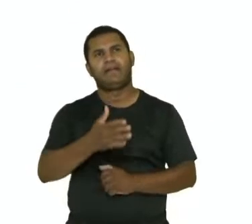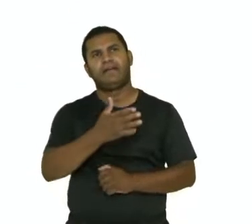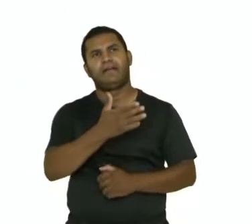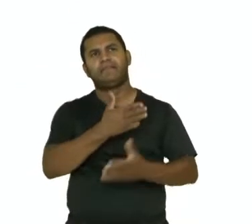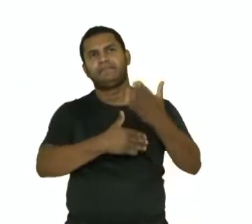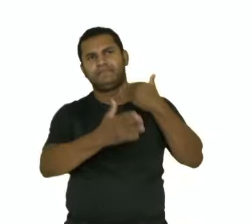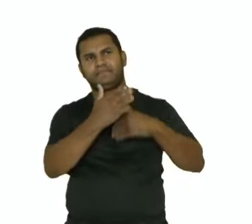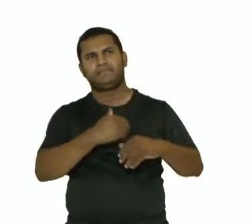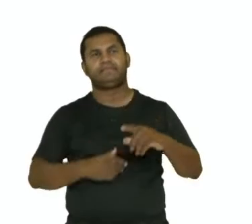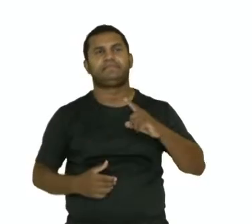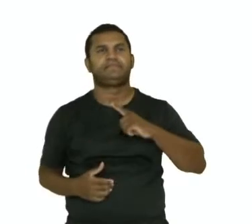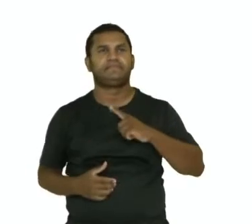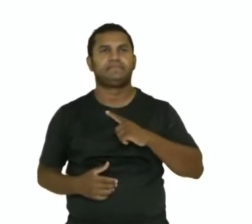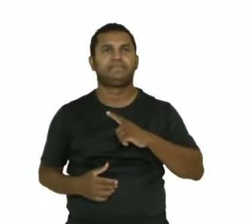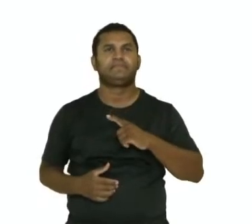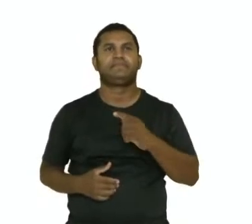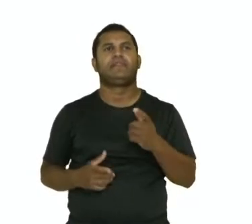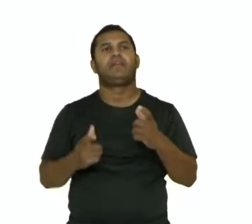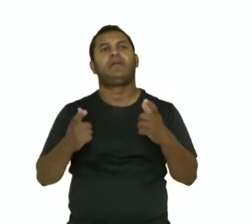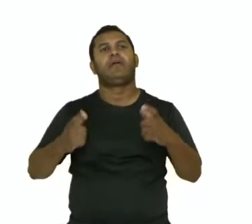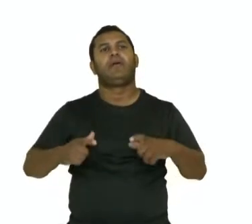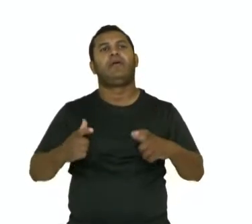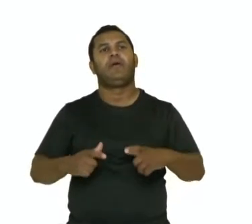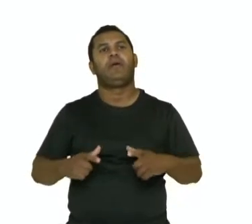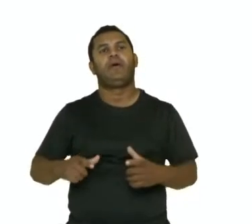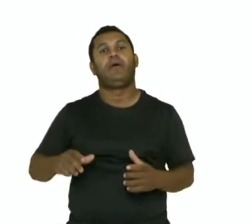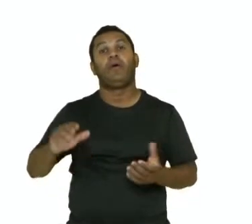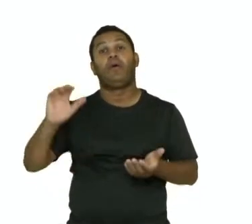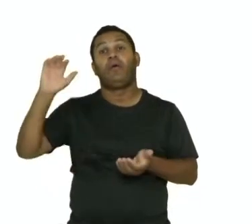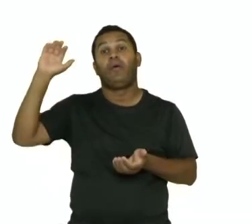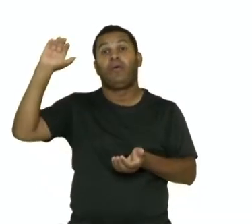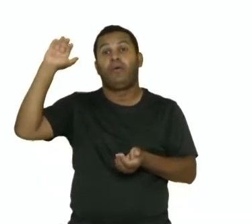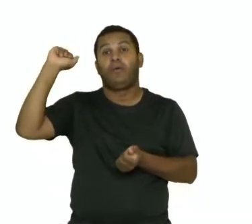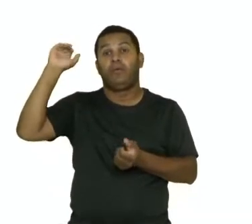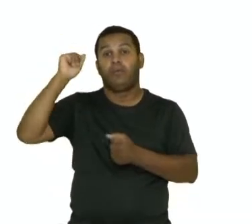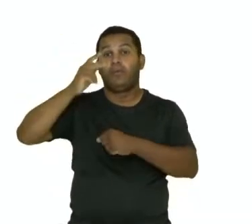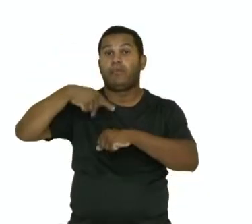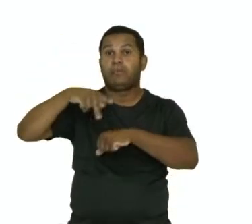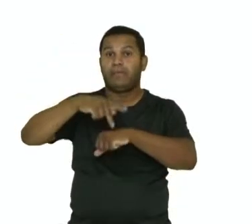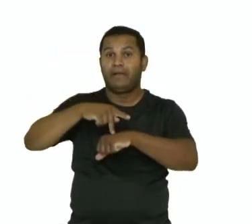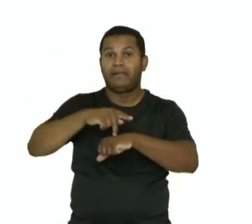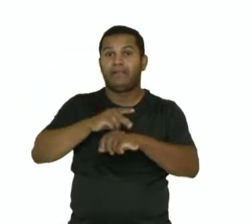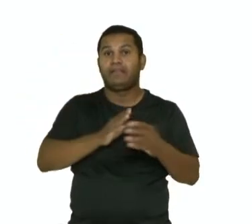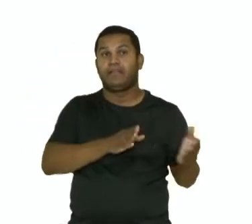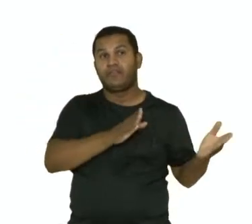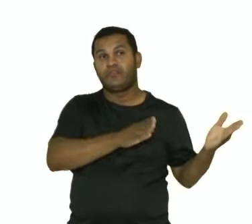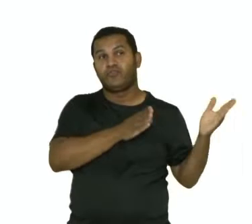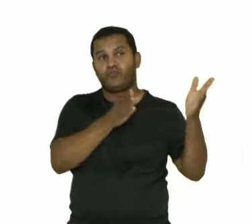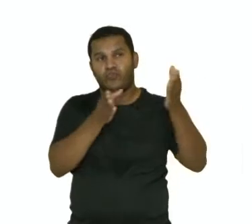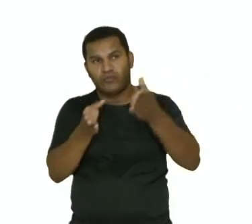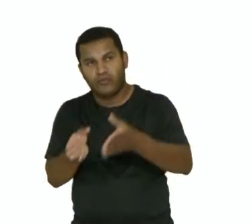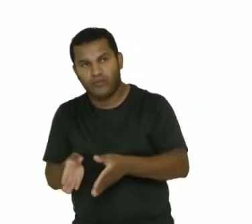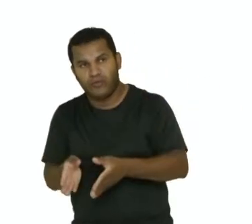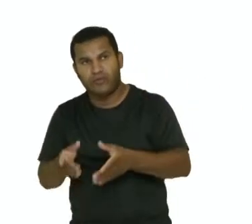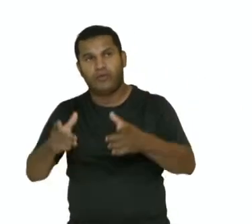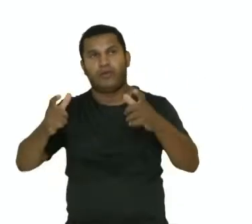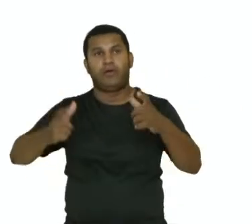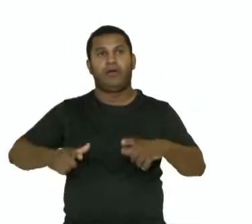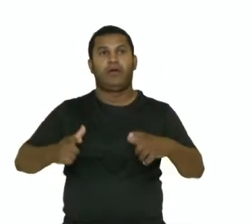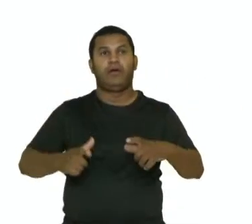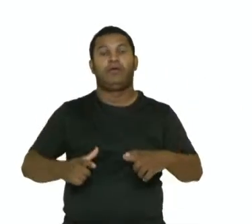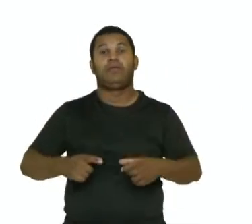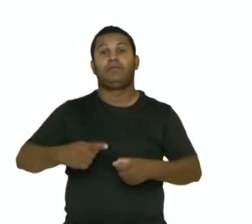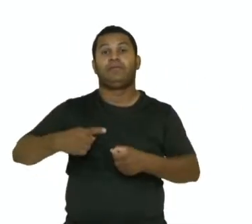Império Azteca, a capital do Império Inca também foi conquistada pelos espanhóis. Quais fatores